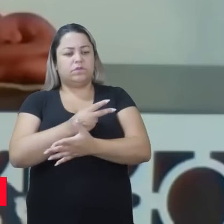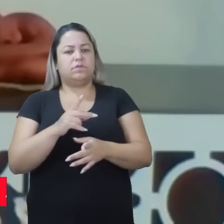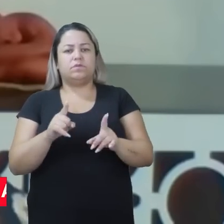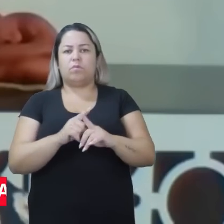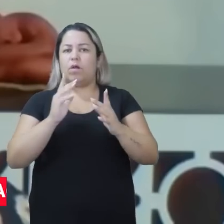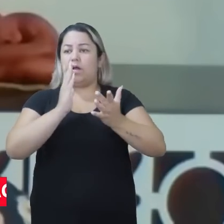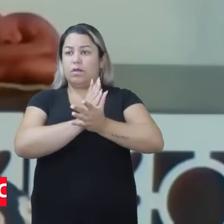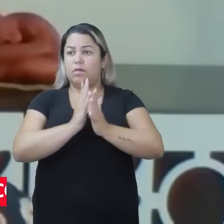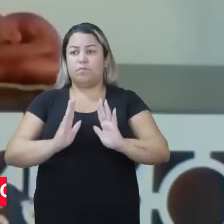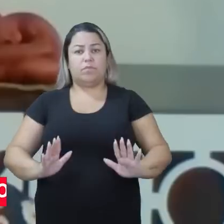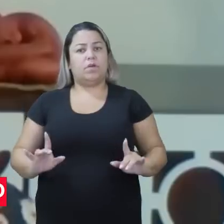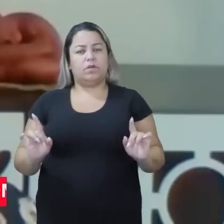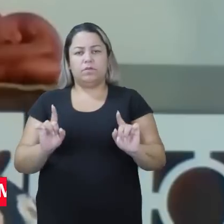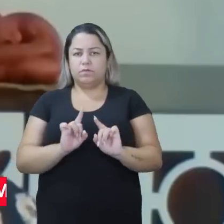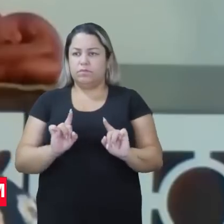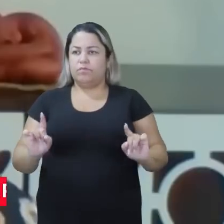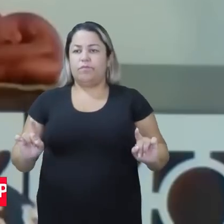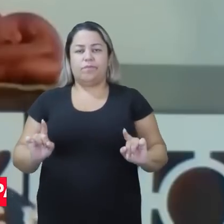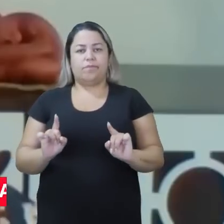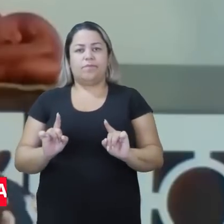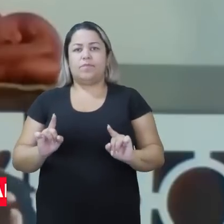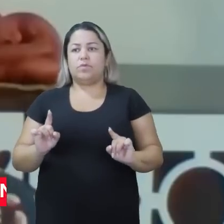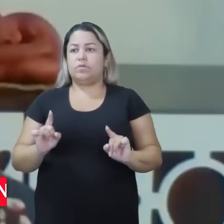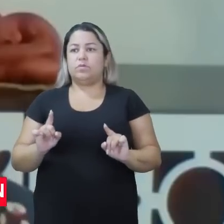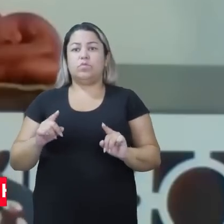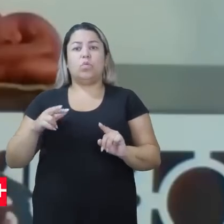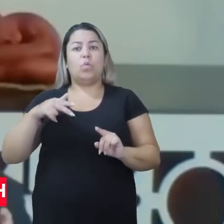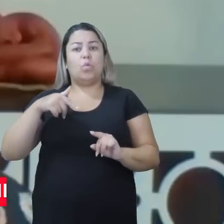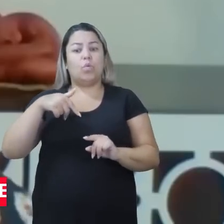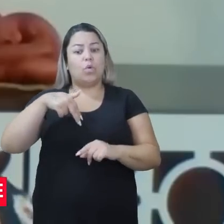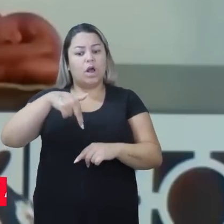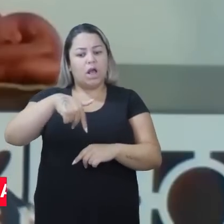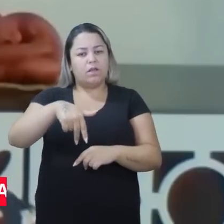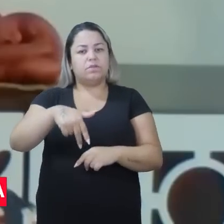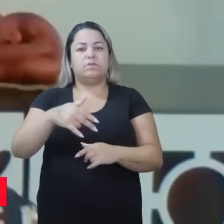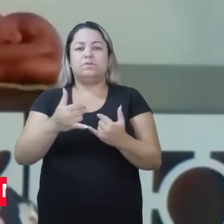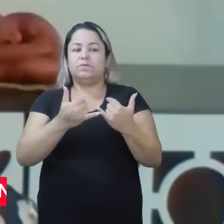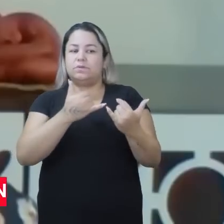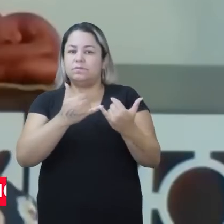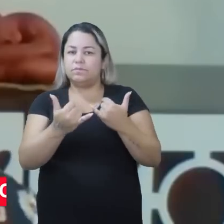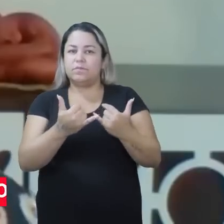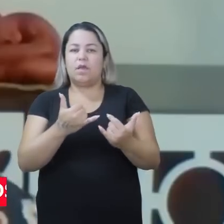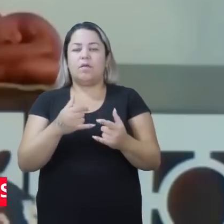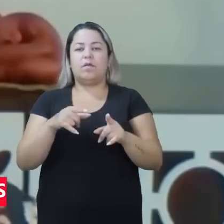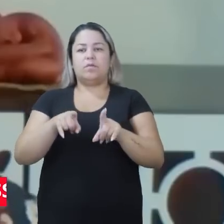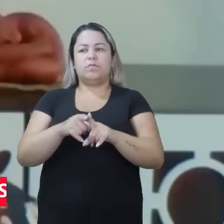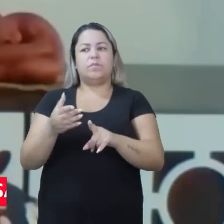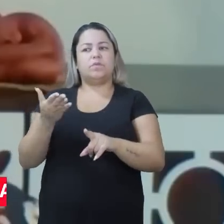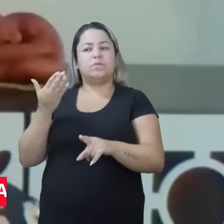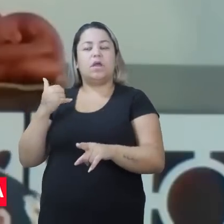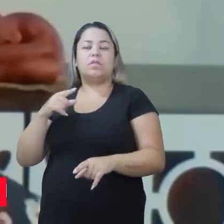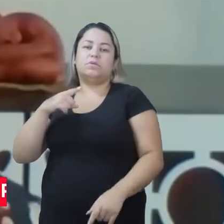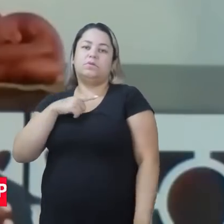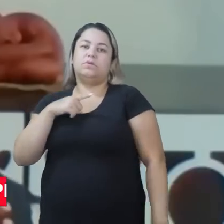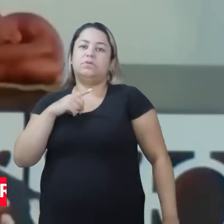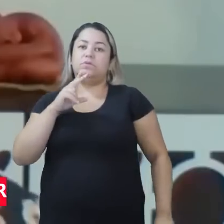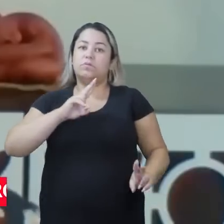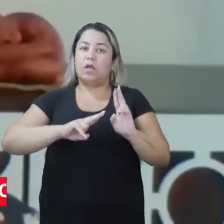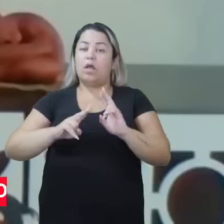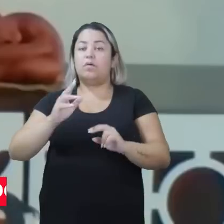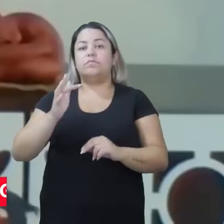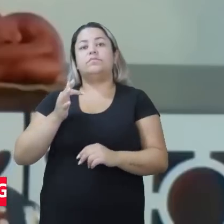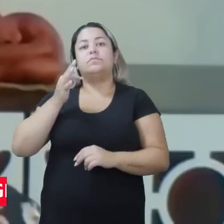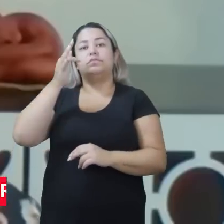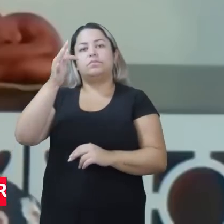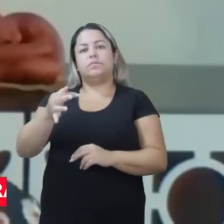acabou, não é para, a gente não anda para frente olhando para trás, a gente tem que olhar para o futuro, a gente tem que aprender a